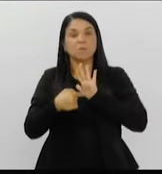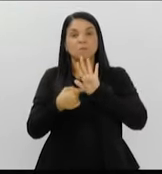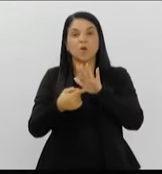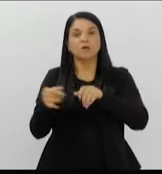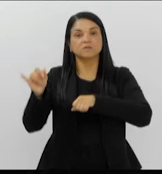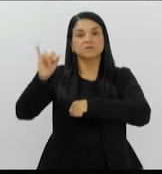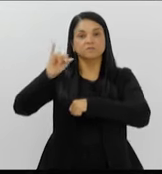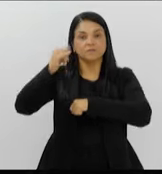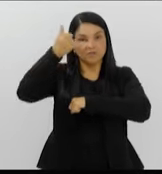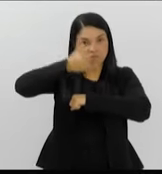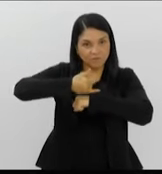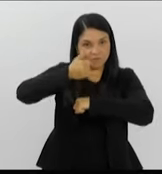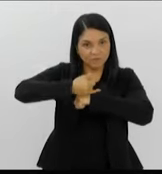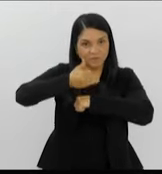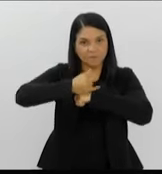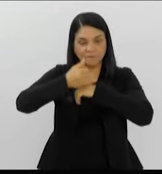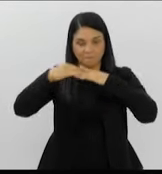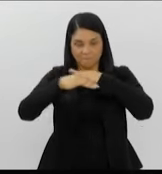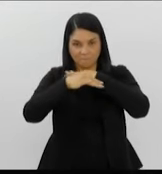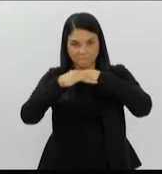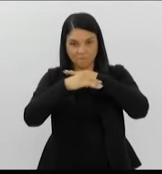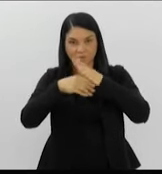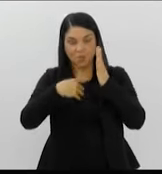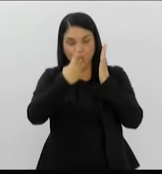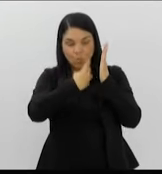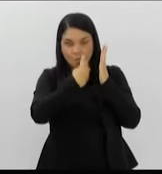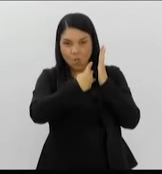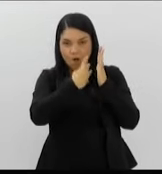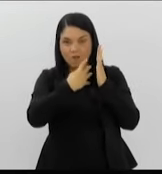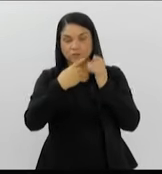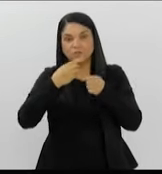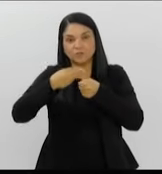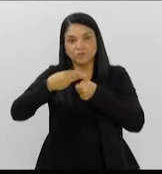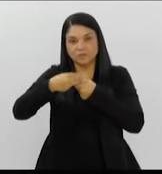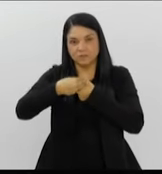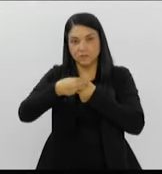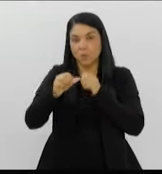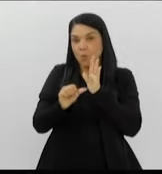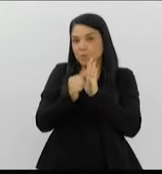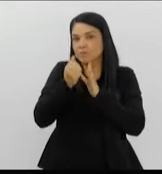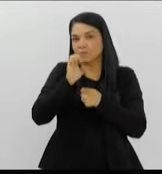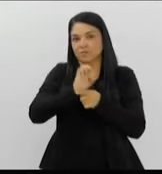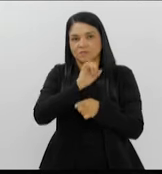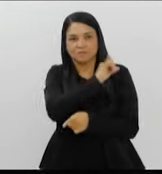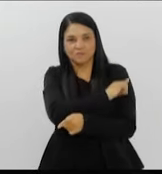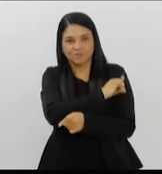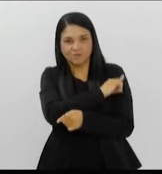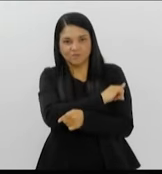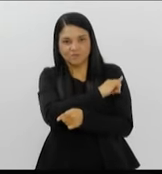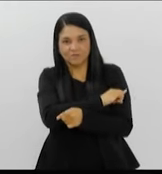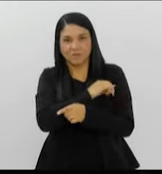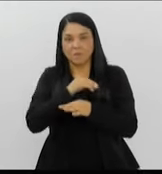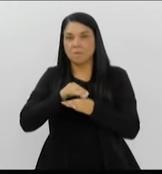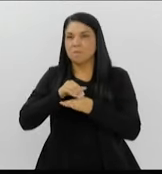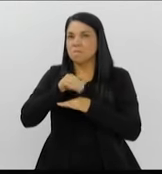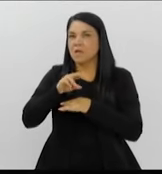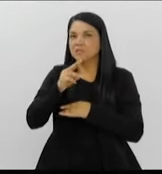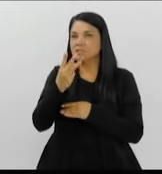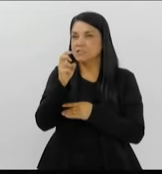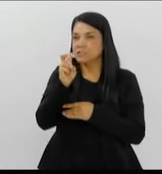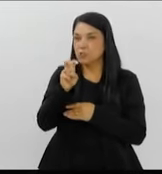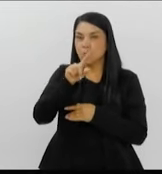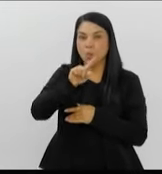Redonda como o quarto município do país e o primeiro do estado do Rio de Janeiro, entre mais de 5 mil